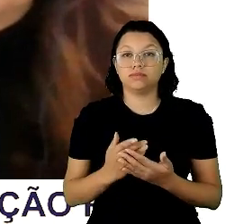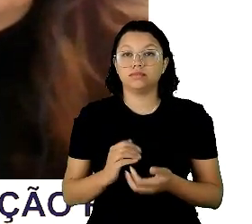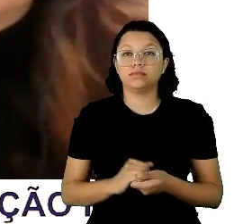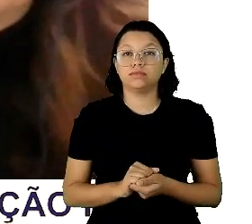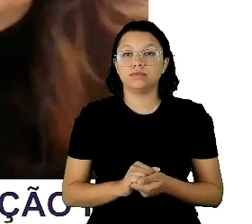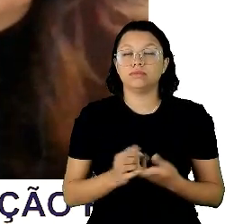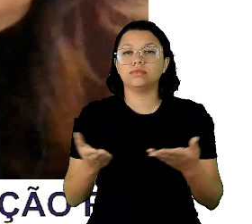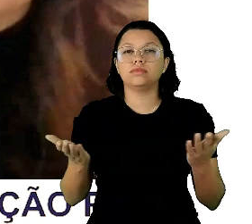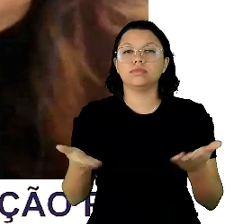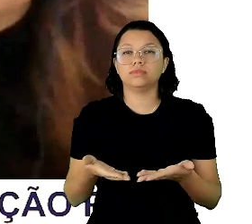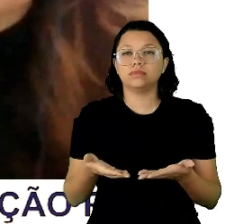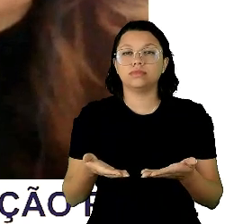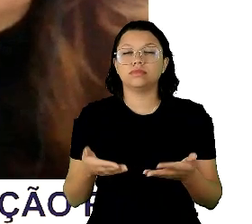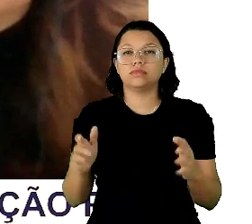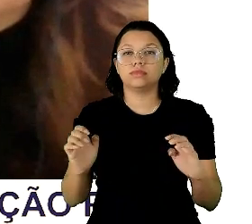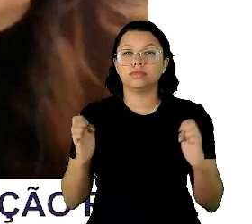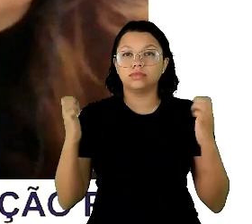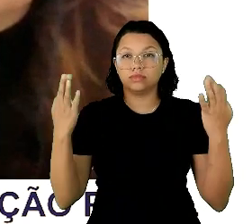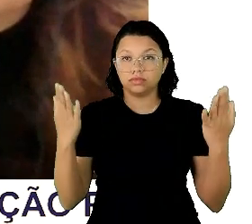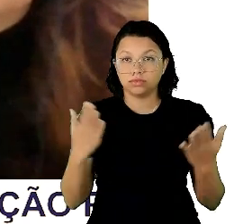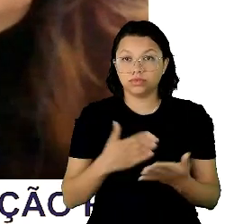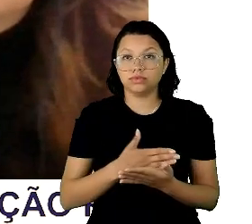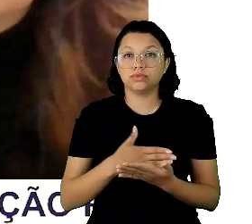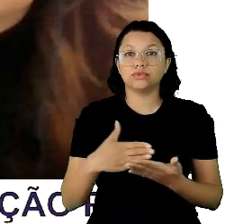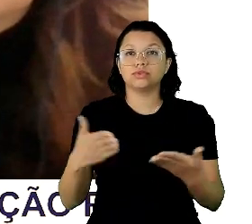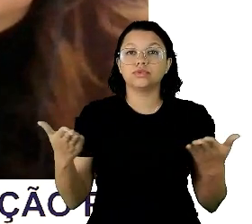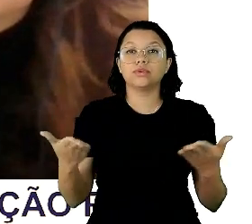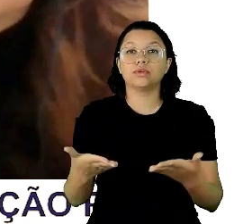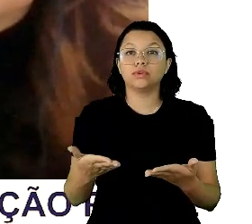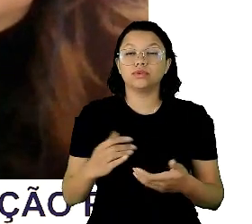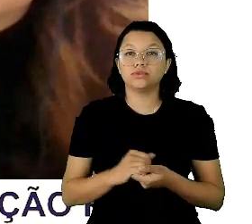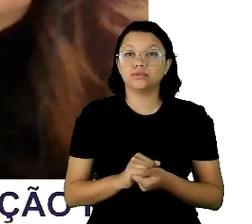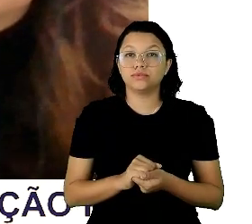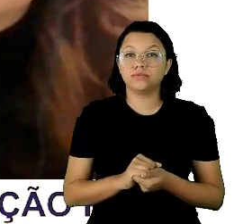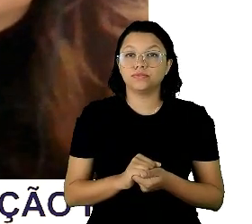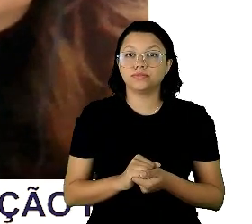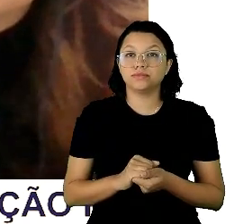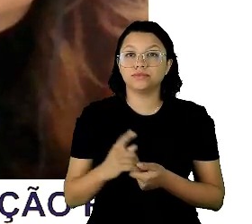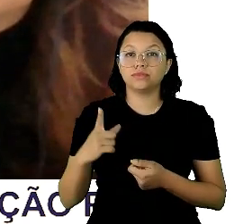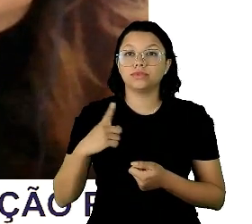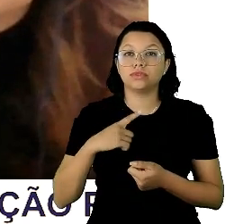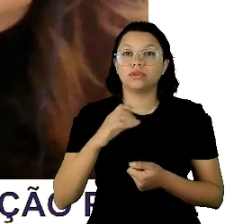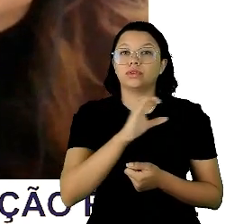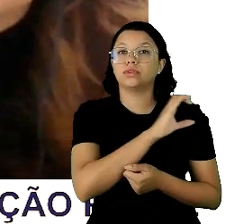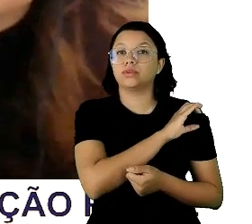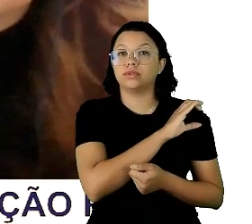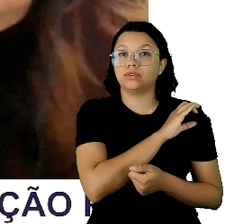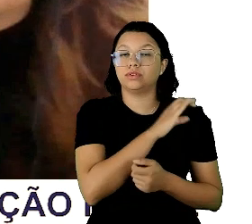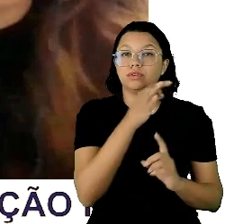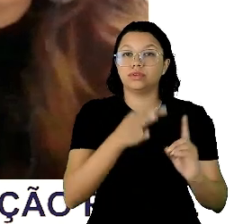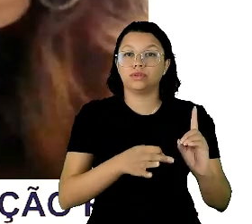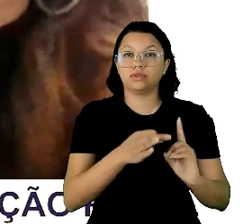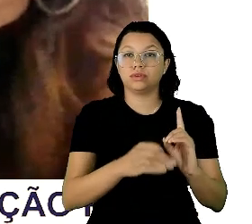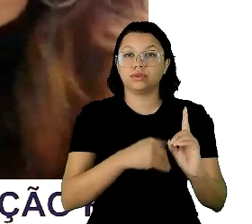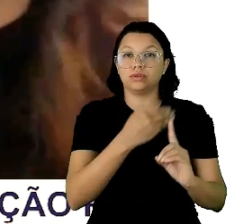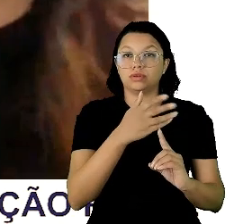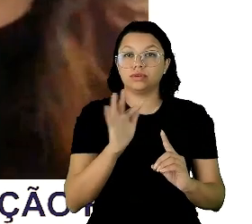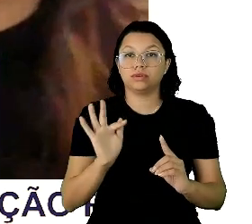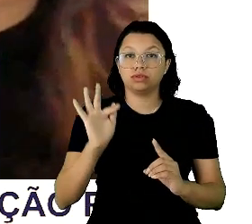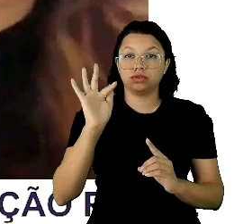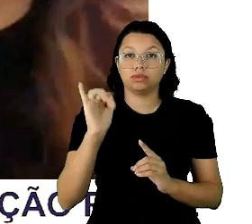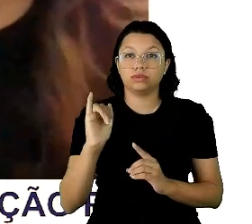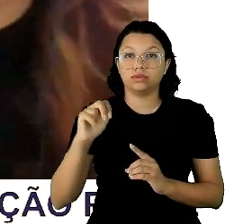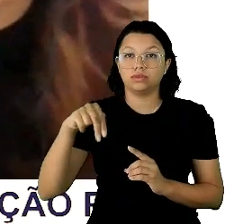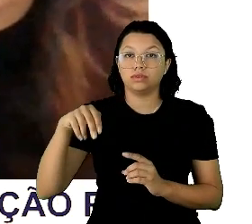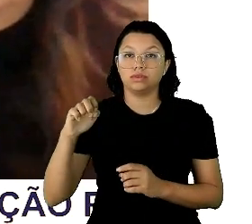Este evento que se inicia hoje, ele tem a coordenação da desembargadora federal Inês Virgínia, que